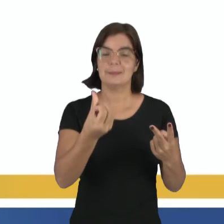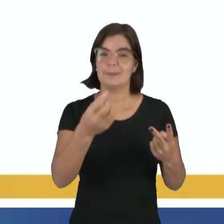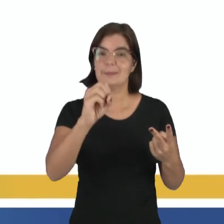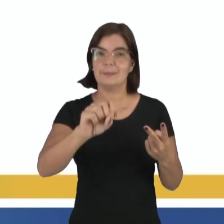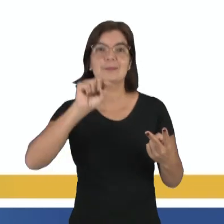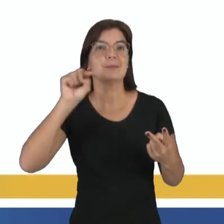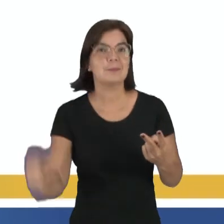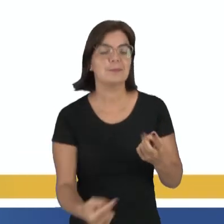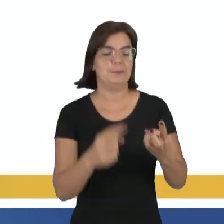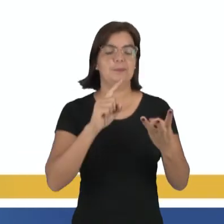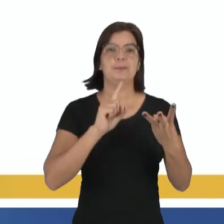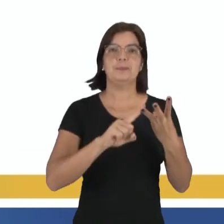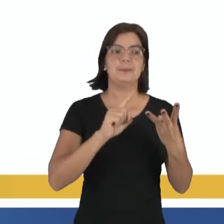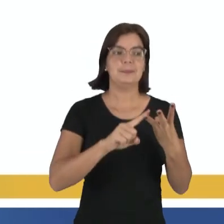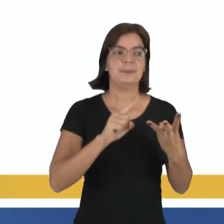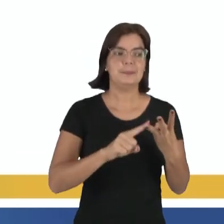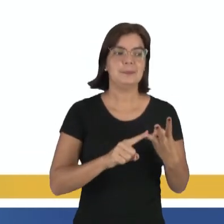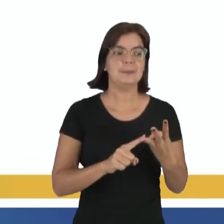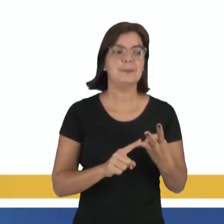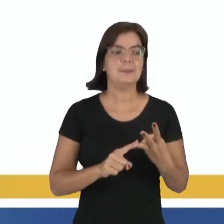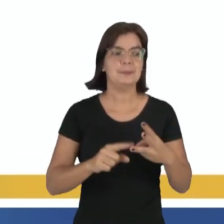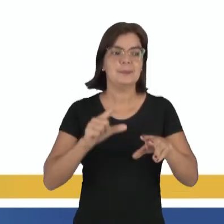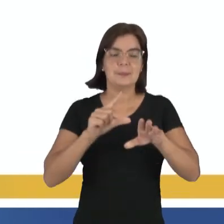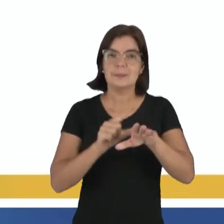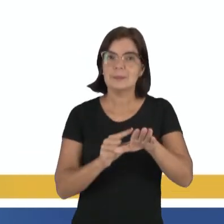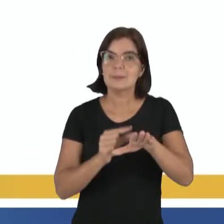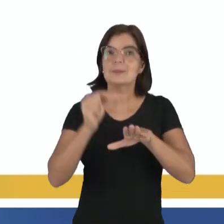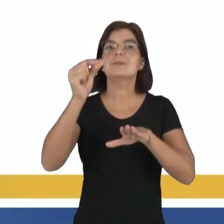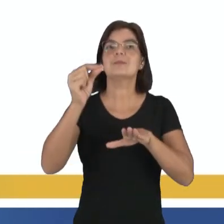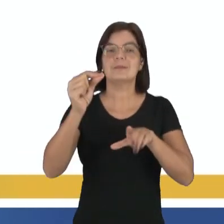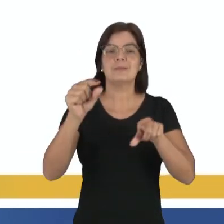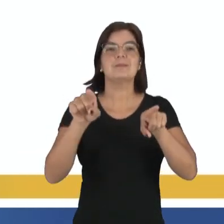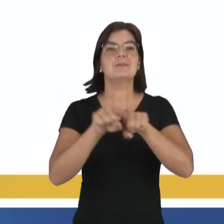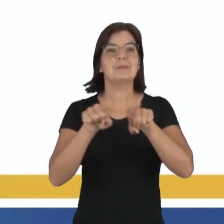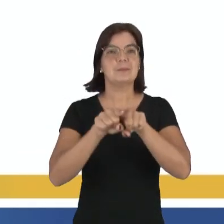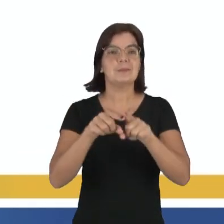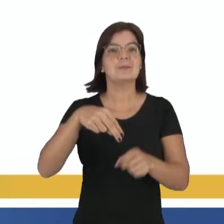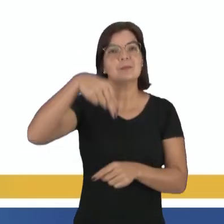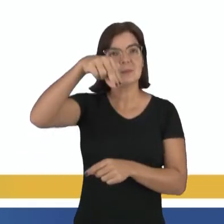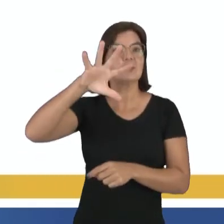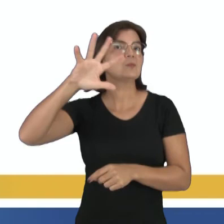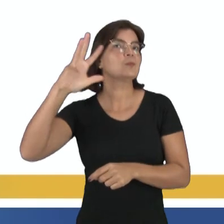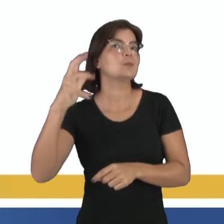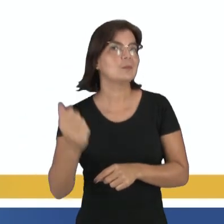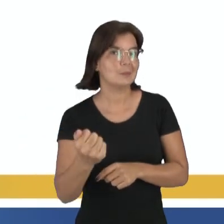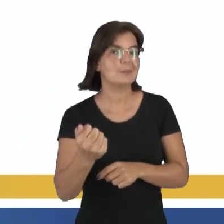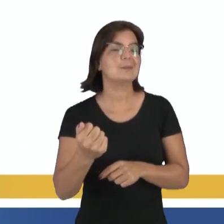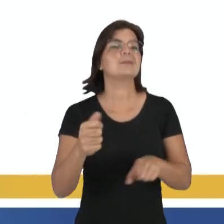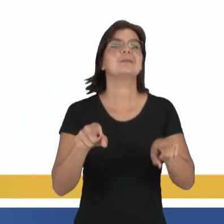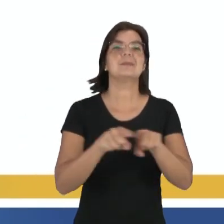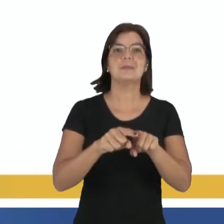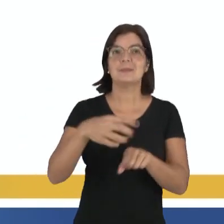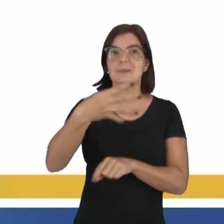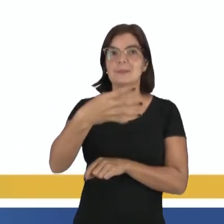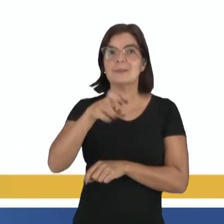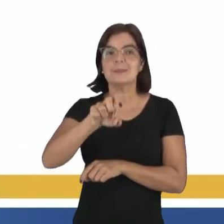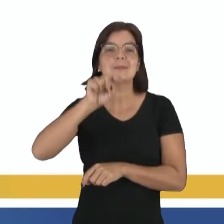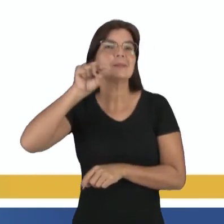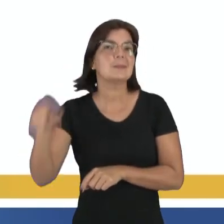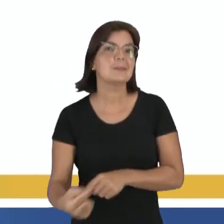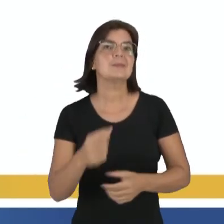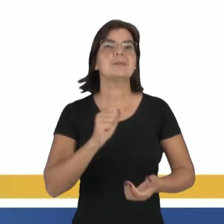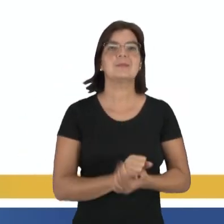mil toneladas. Guiné, na parte nordeste da África, do continente africano, 45